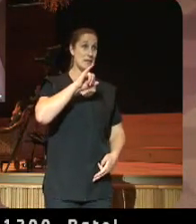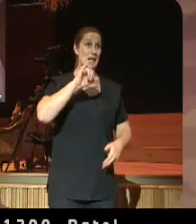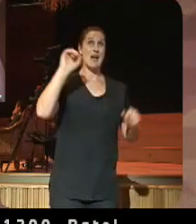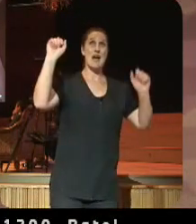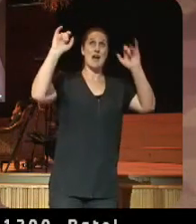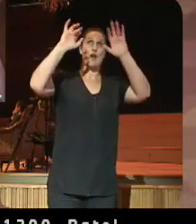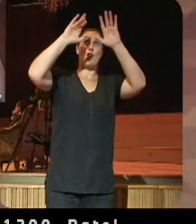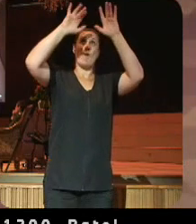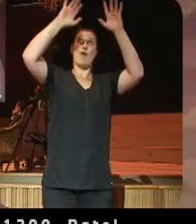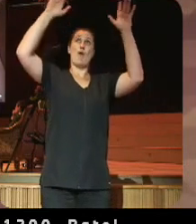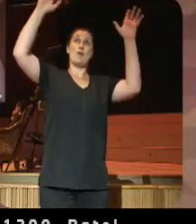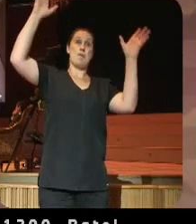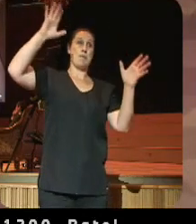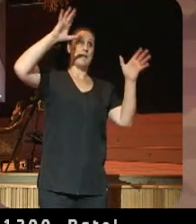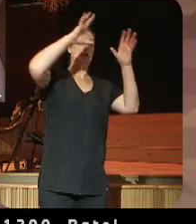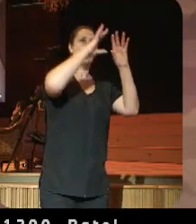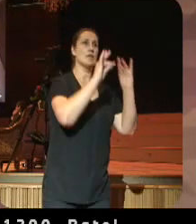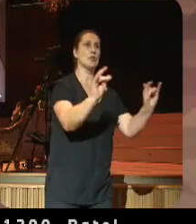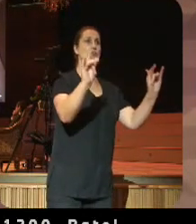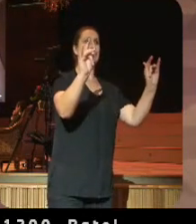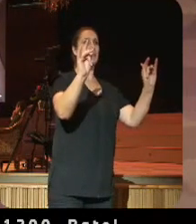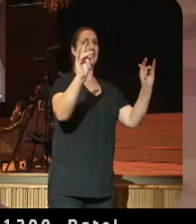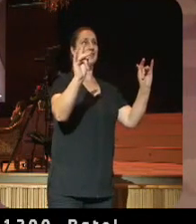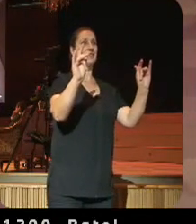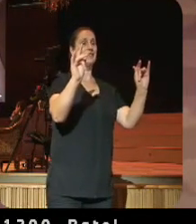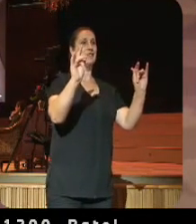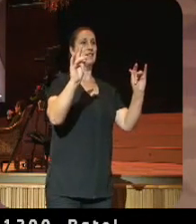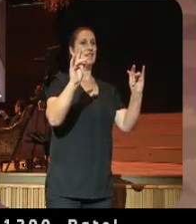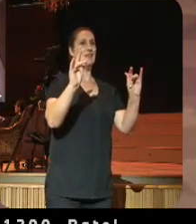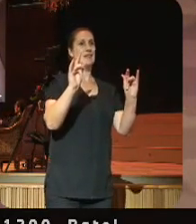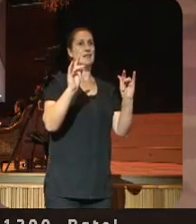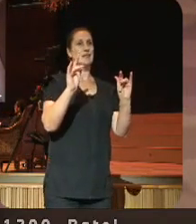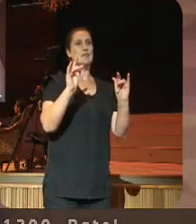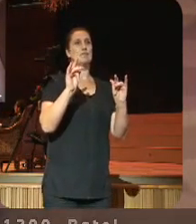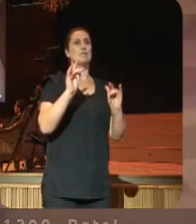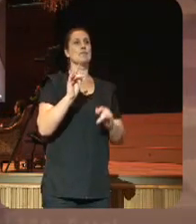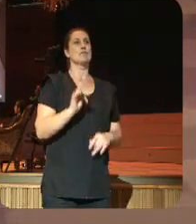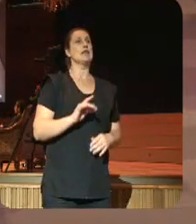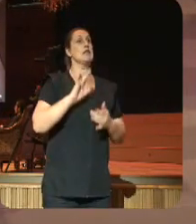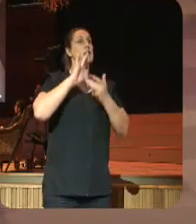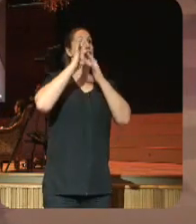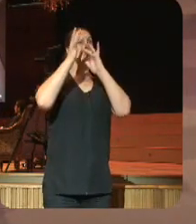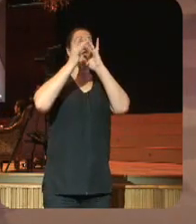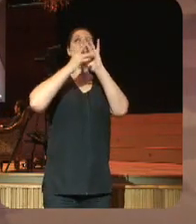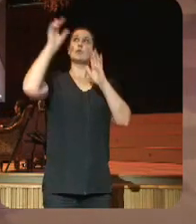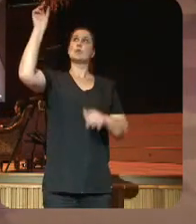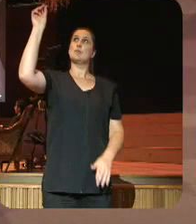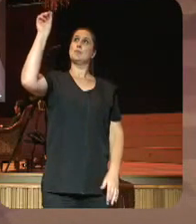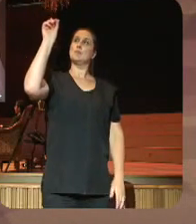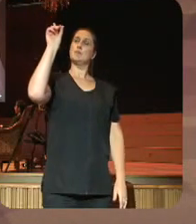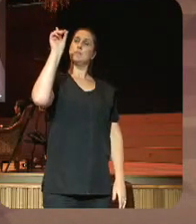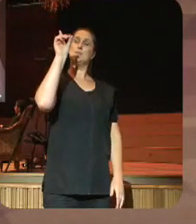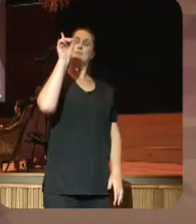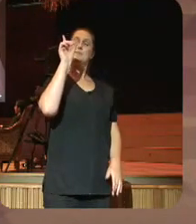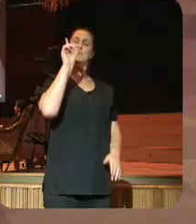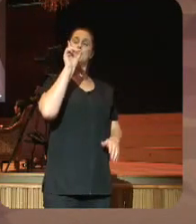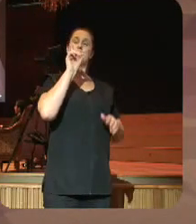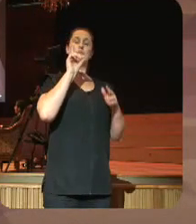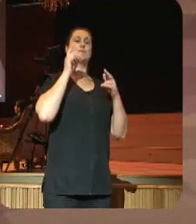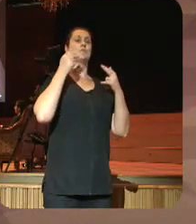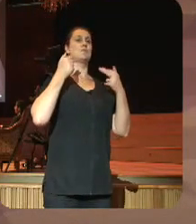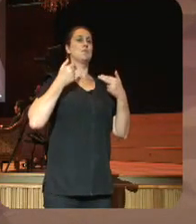nós seríamos consumidos. Habita entre nós, revela a sua grandeza, a sua bondade, o seu